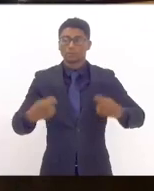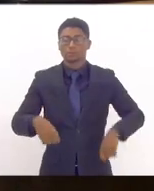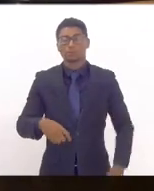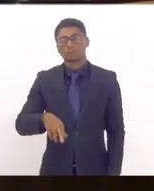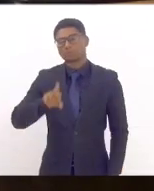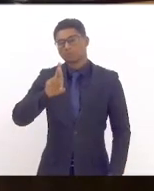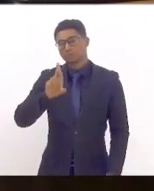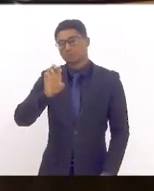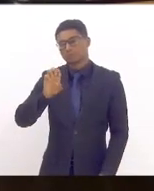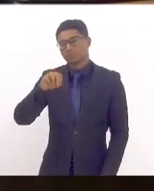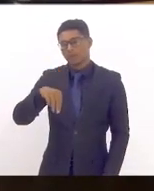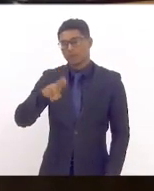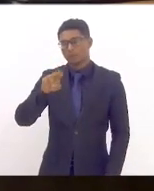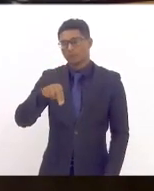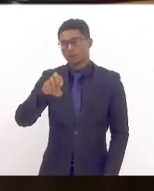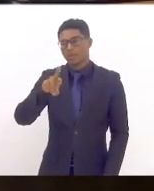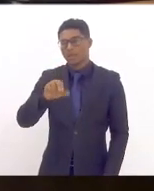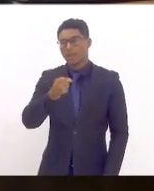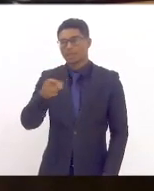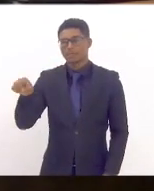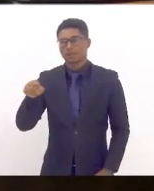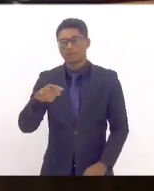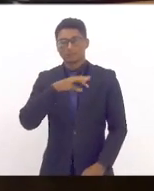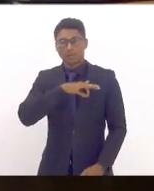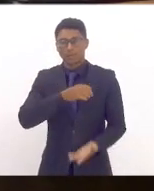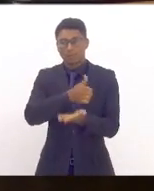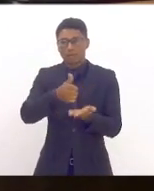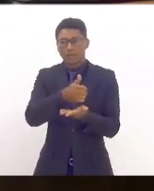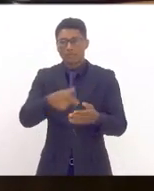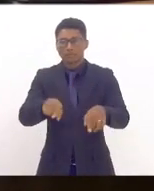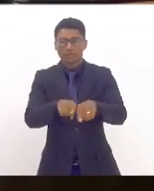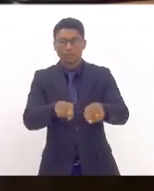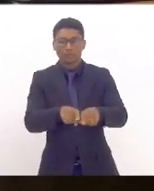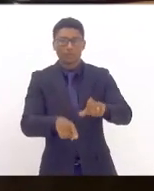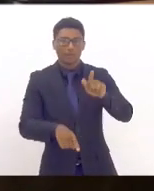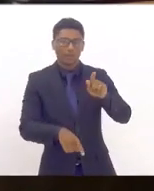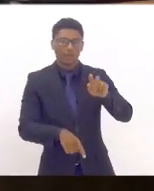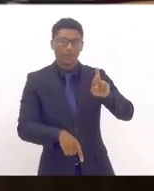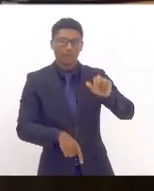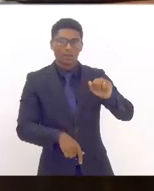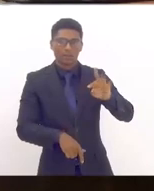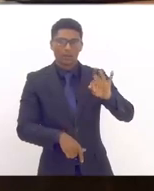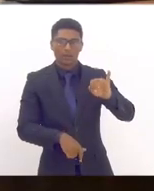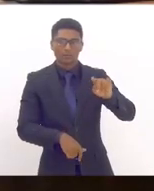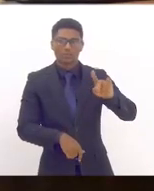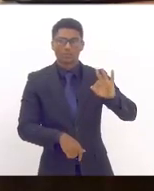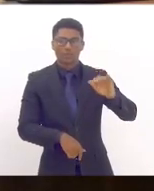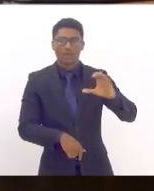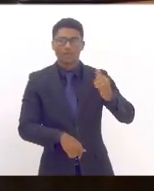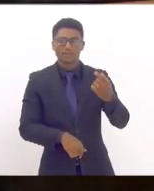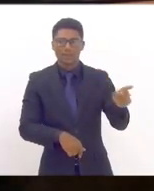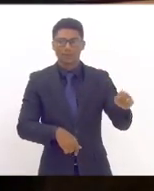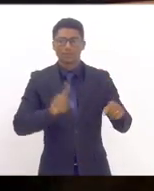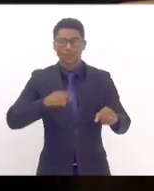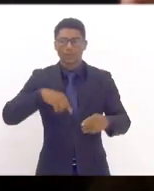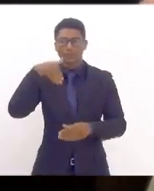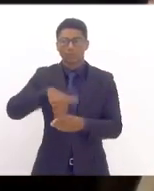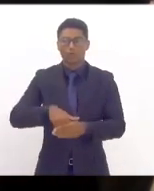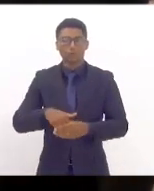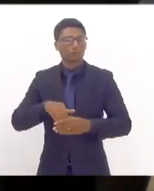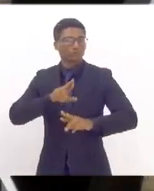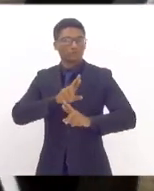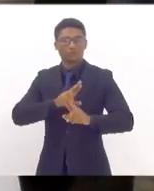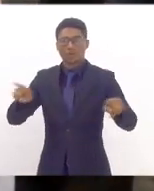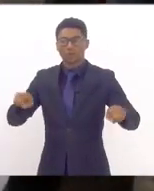Considerando o salário base as gratificações e demais benefícios incidente é o voto divergente